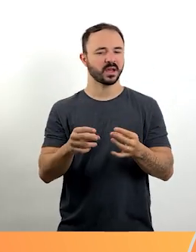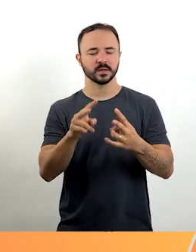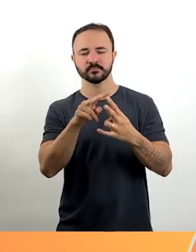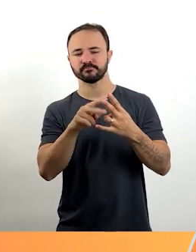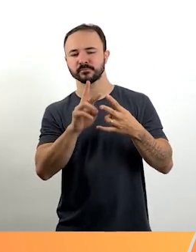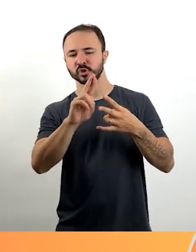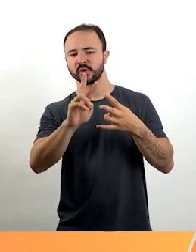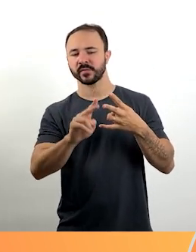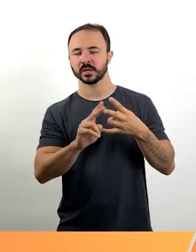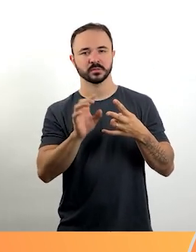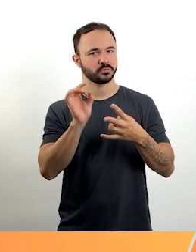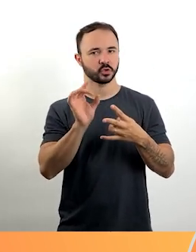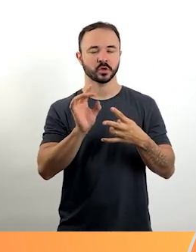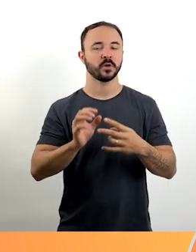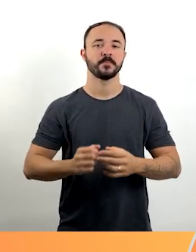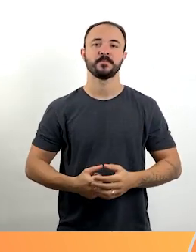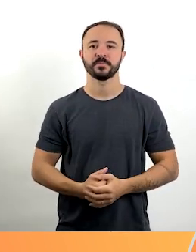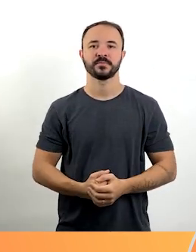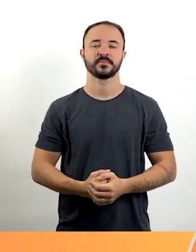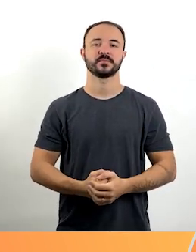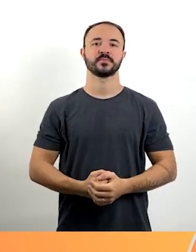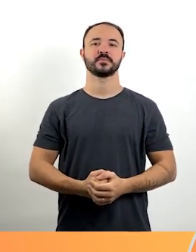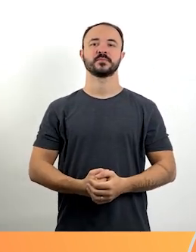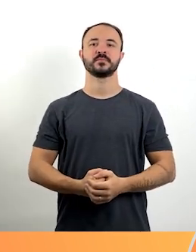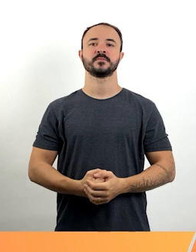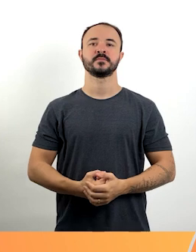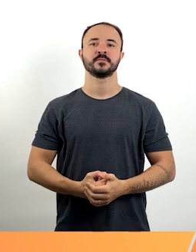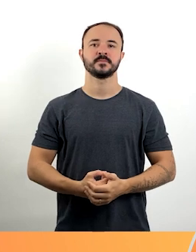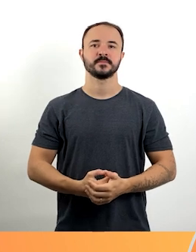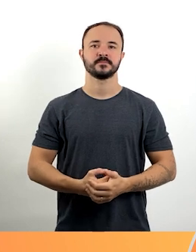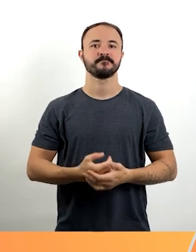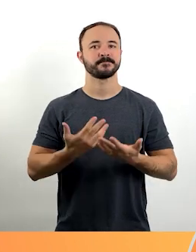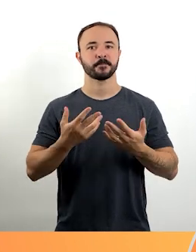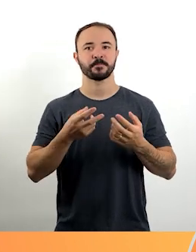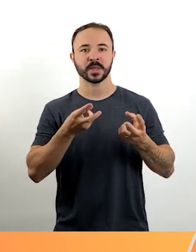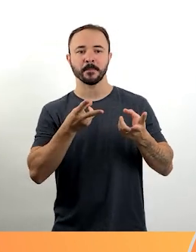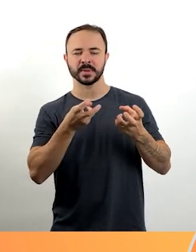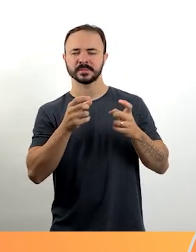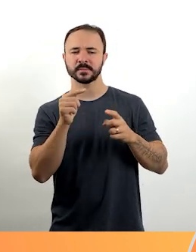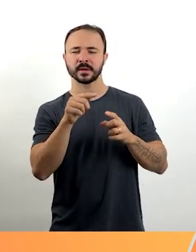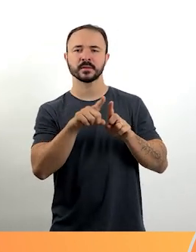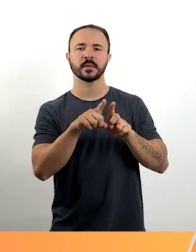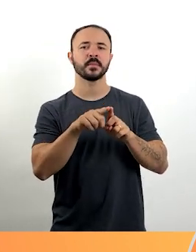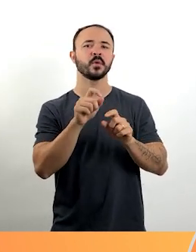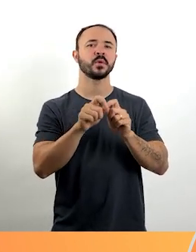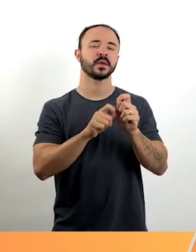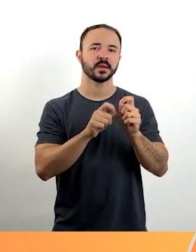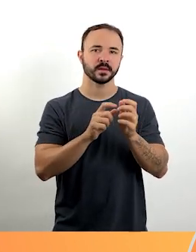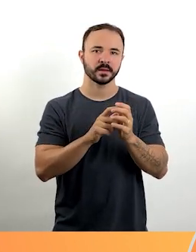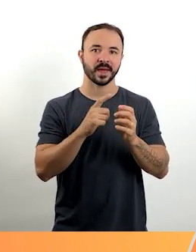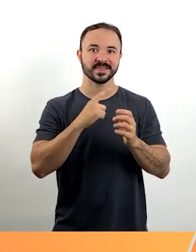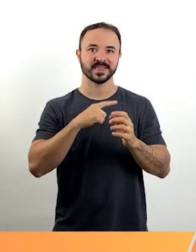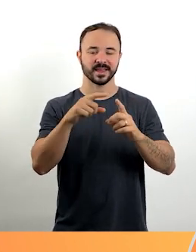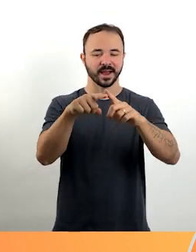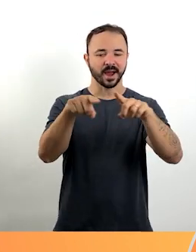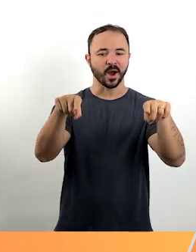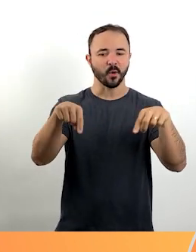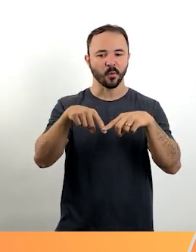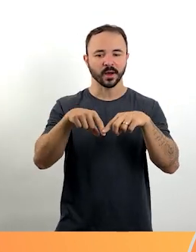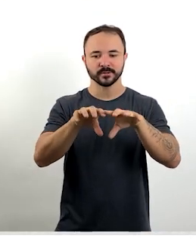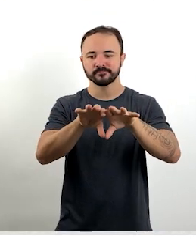respeito da quadra de badminton, ok? Então, observando também que essa quadra está